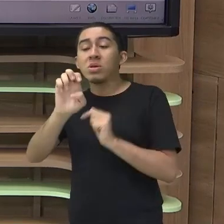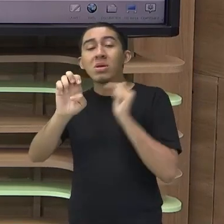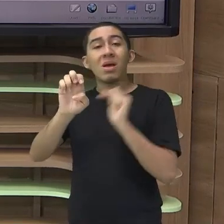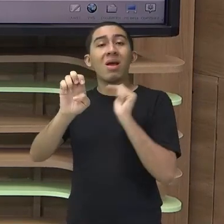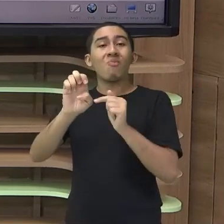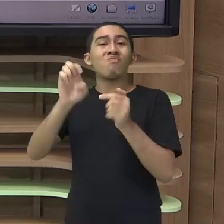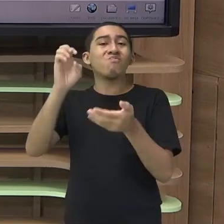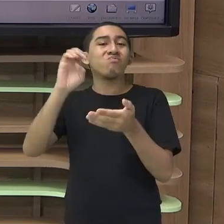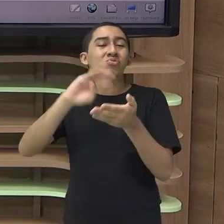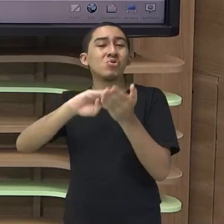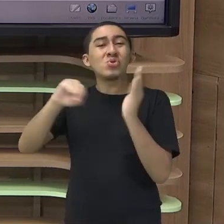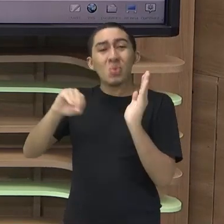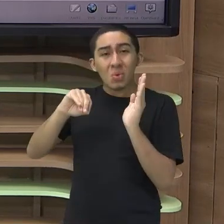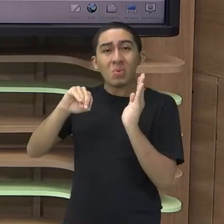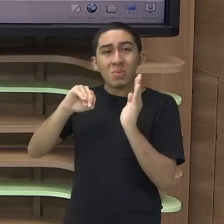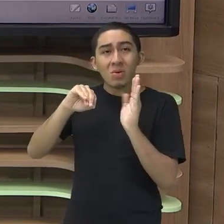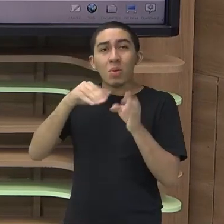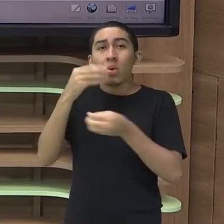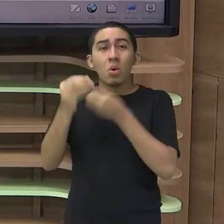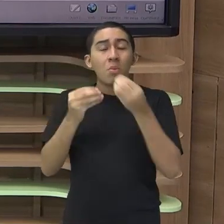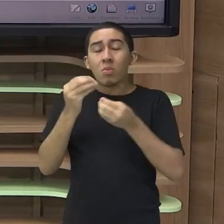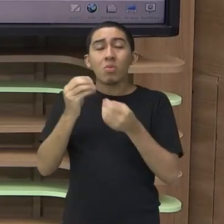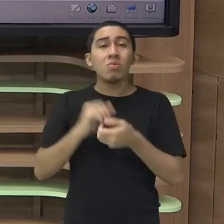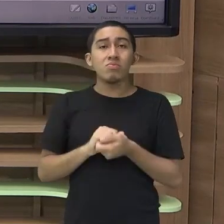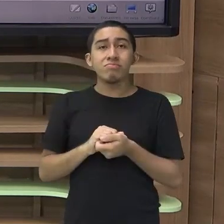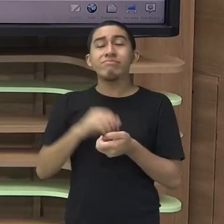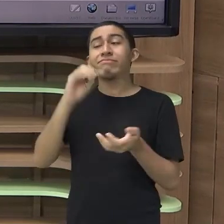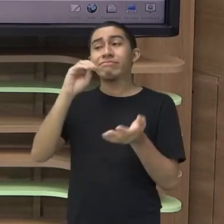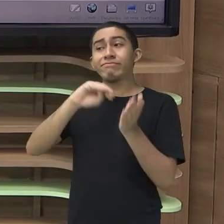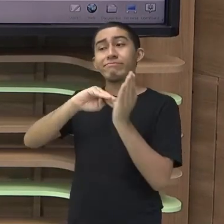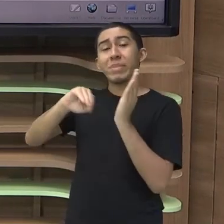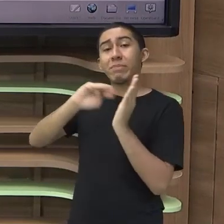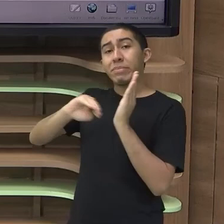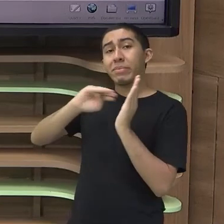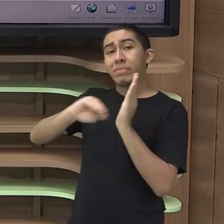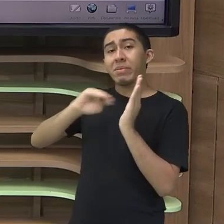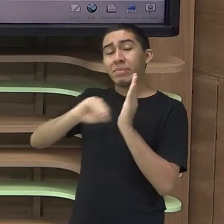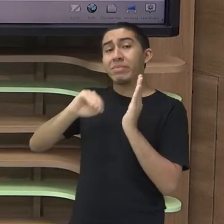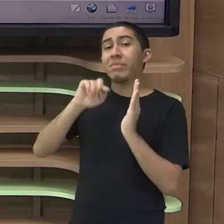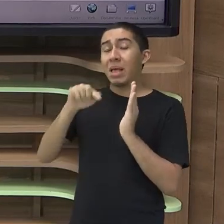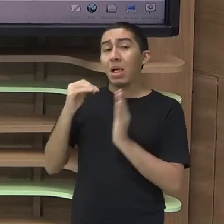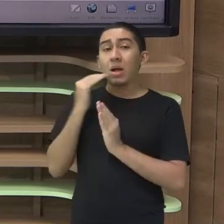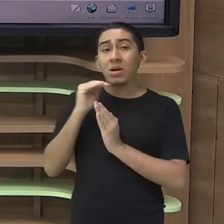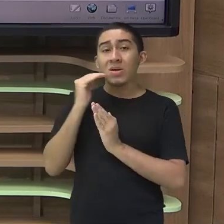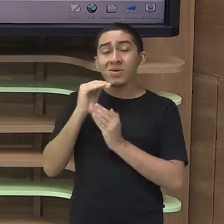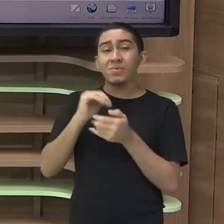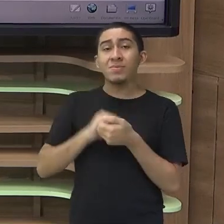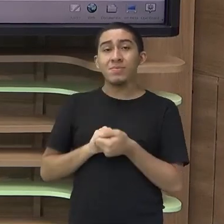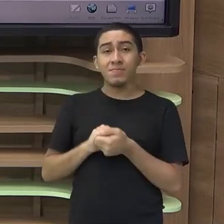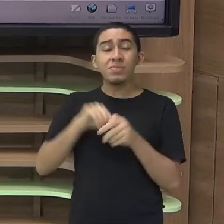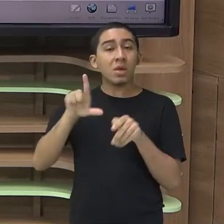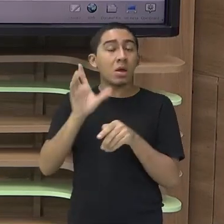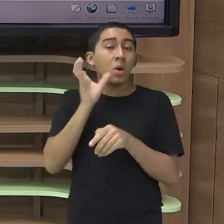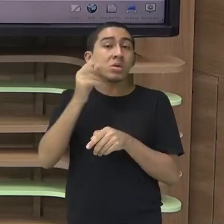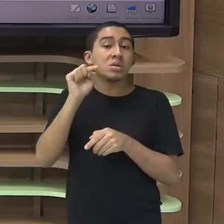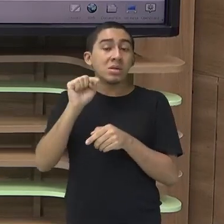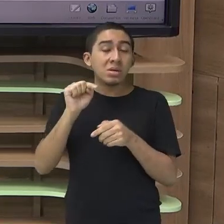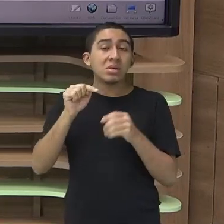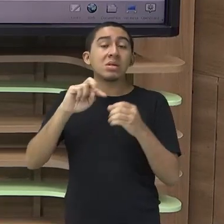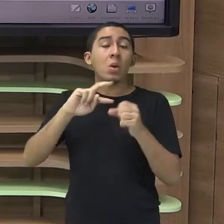do braço curto some no cromossomo 5, ela é defeituosa, e aí causa essa